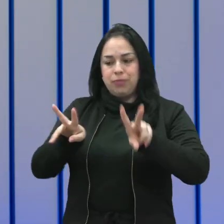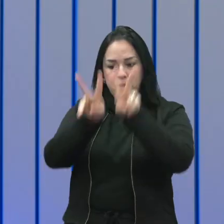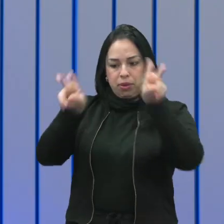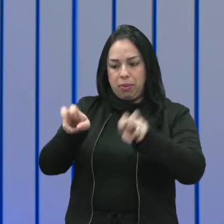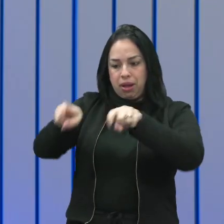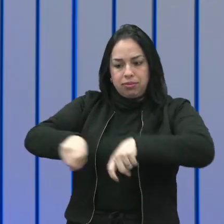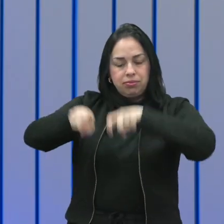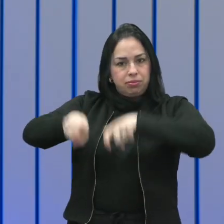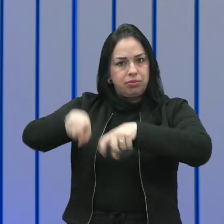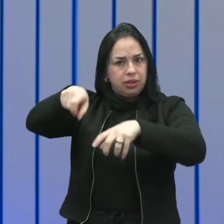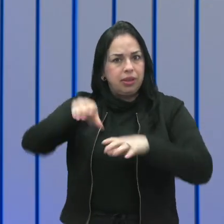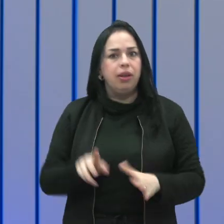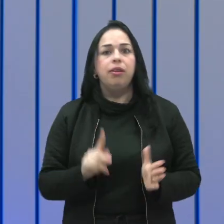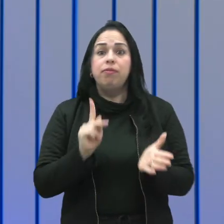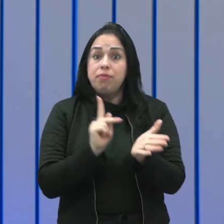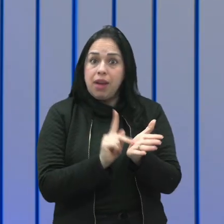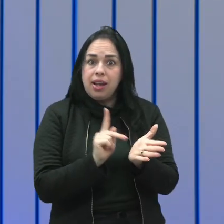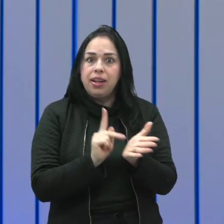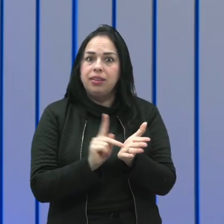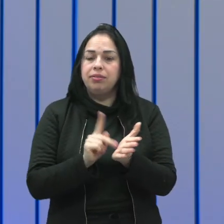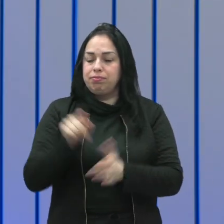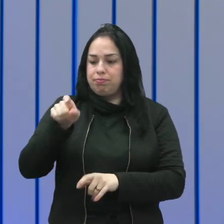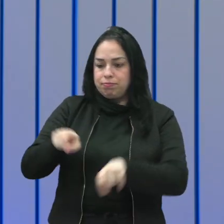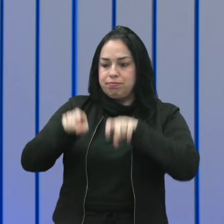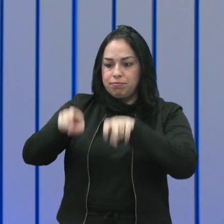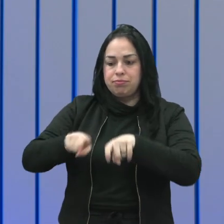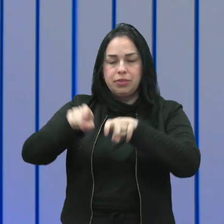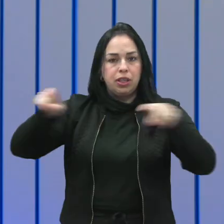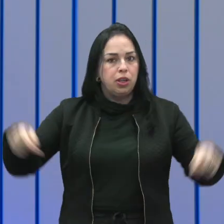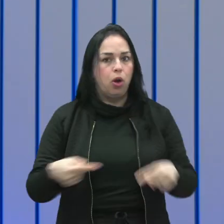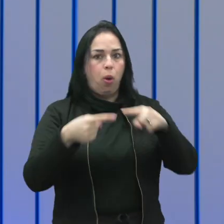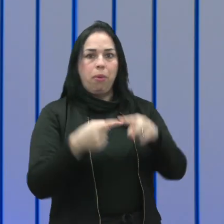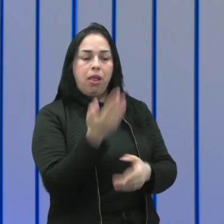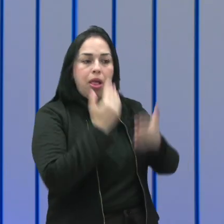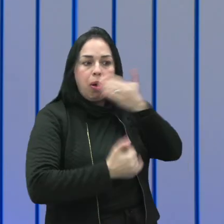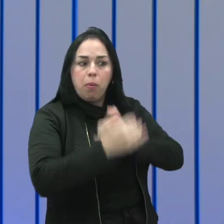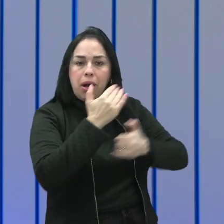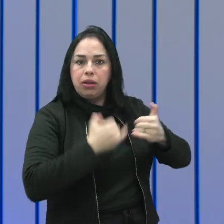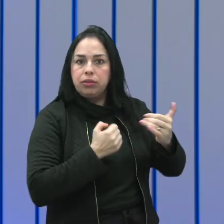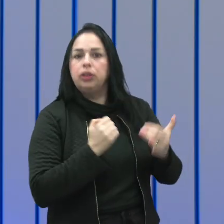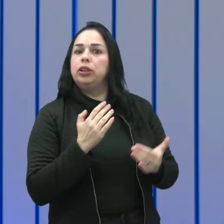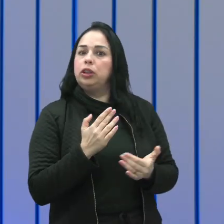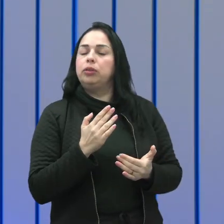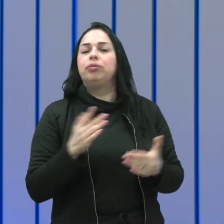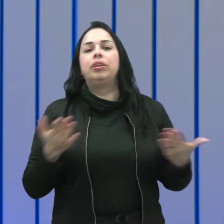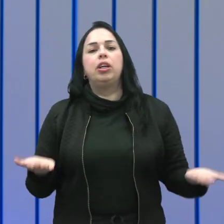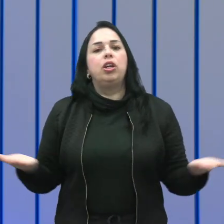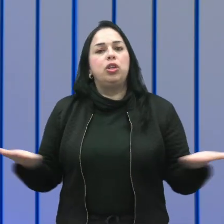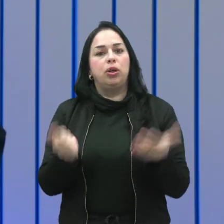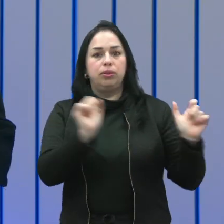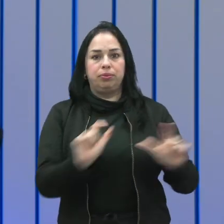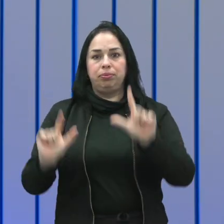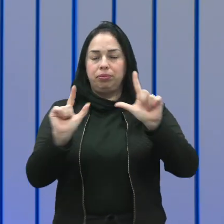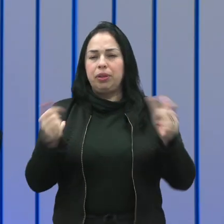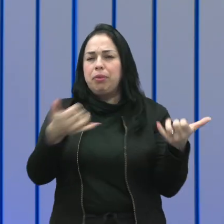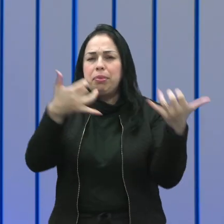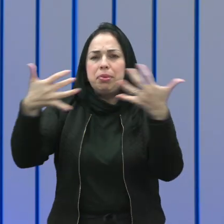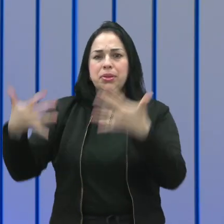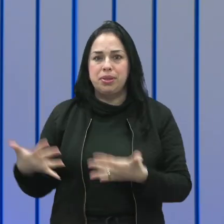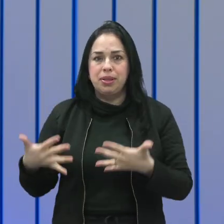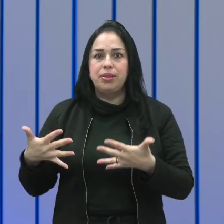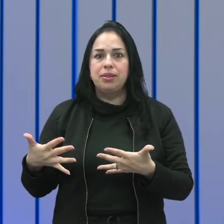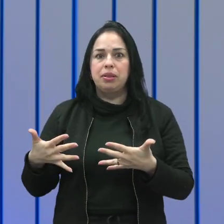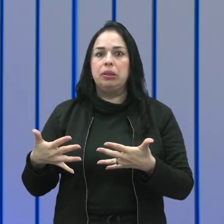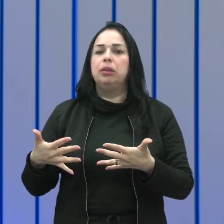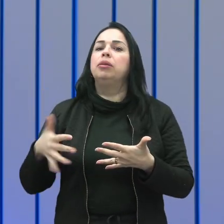rural. Pois é, afinal de contas, a produção rural é a base dos alimentos que consumimos. E no programa de hoje